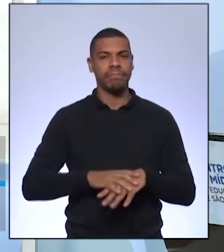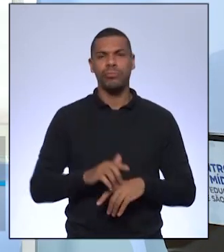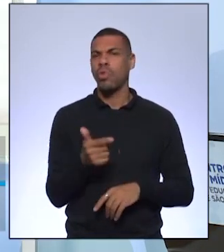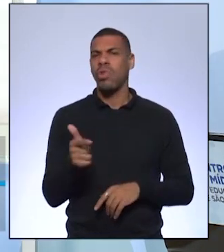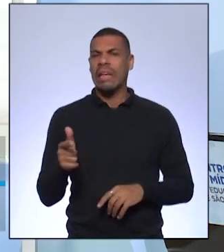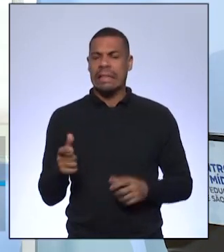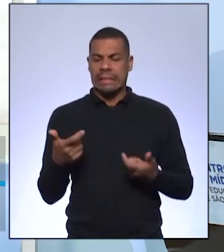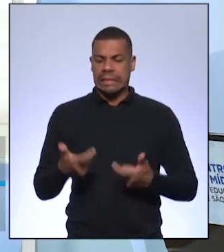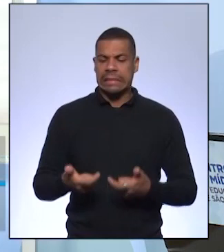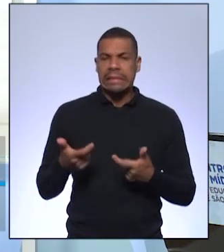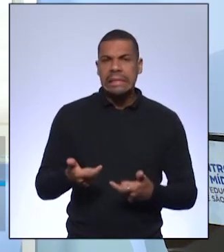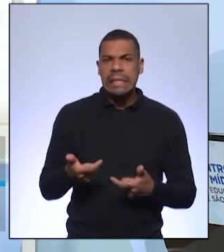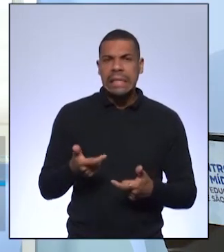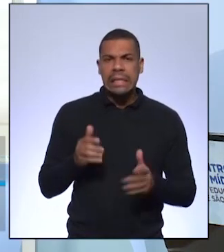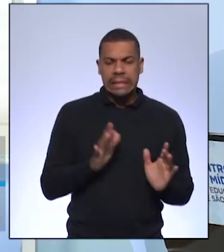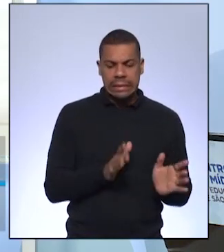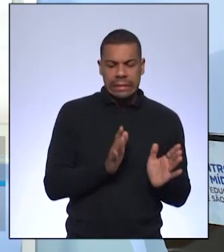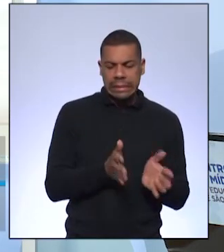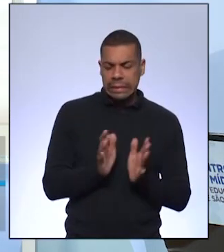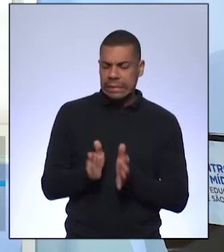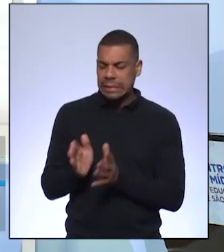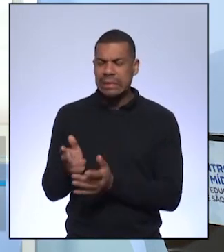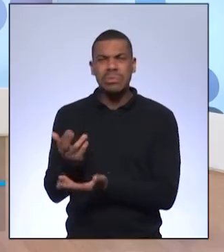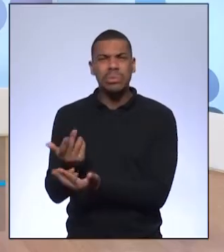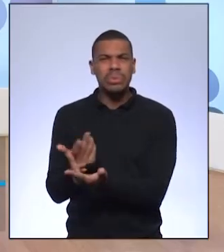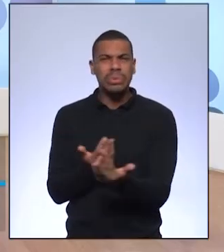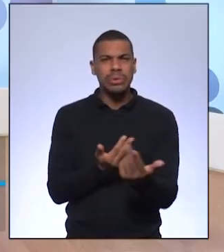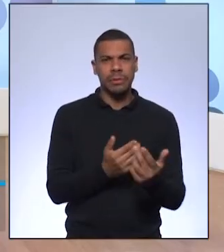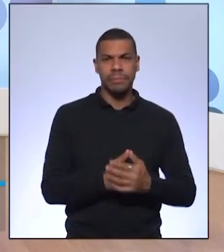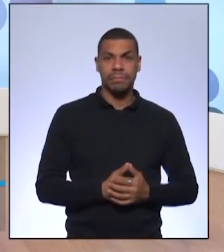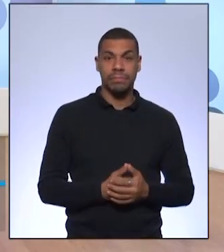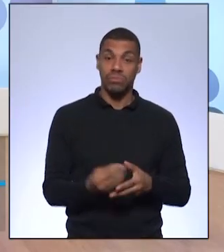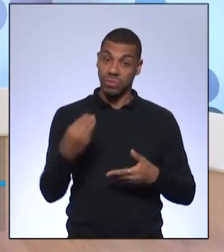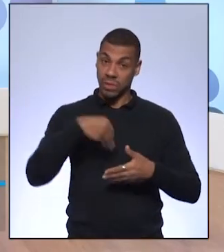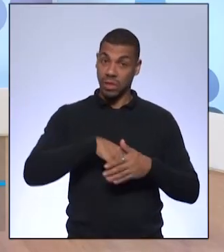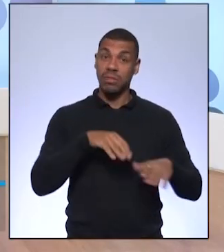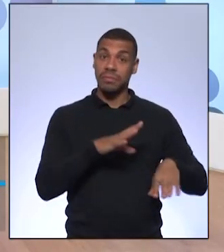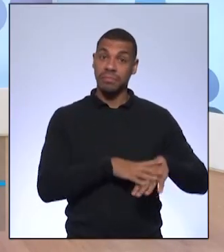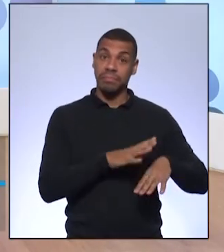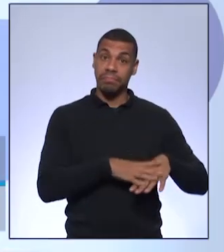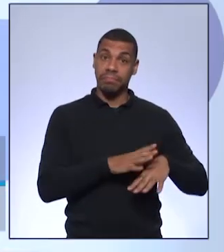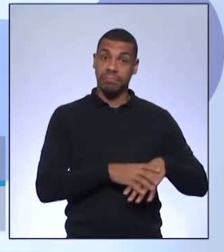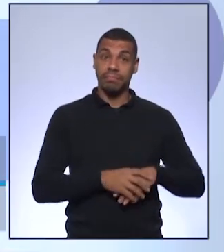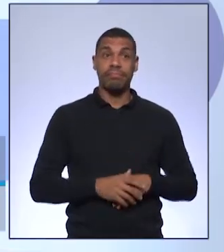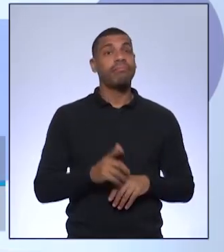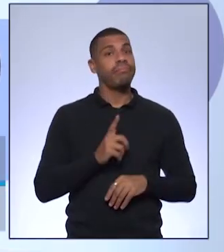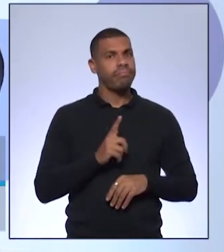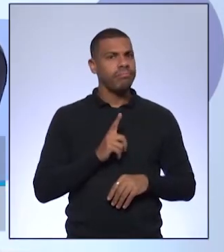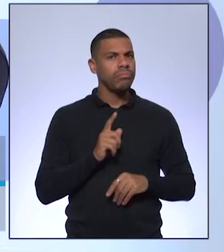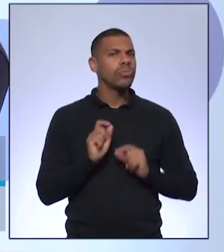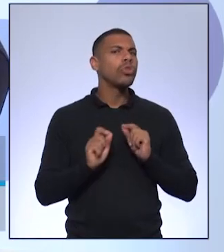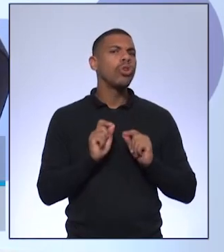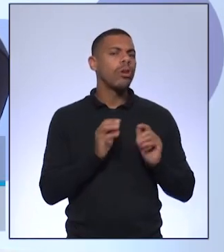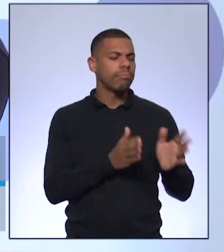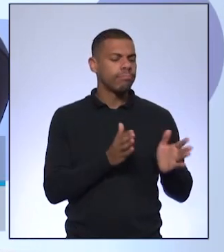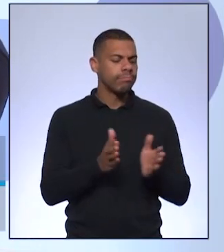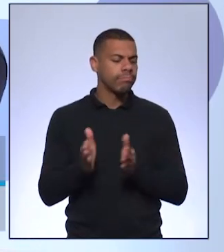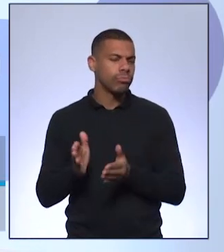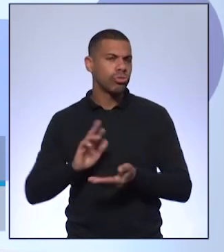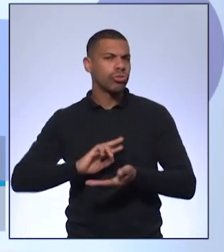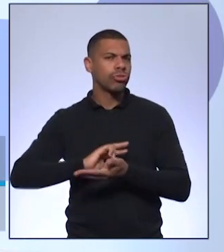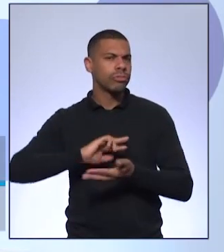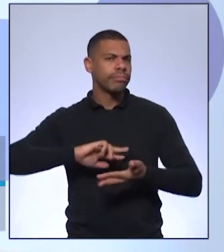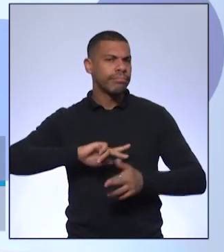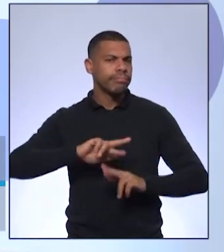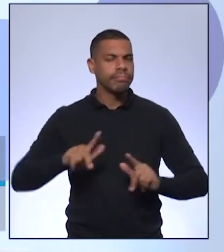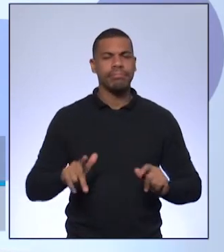aquela coisa da rotina, né? É porque próprio dentro da matemática, né, Osmar, nós temos as nossas particularidades, né? Nós